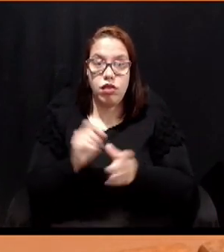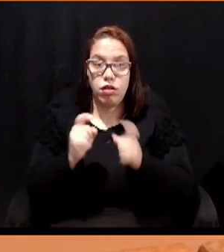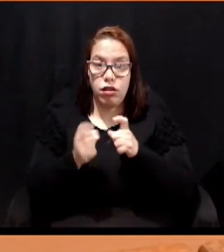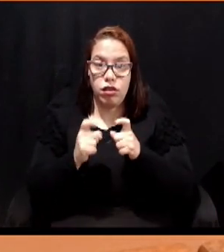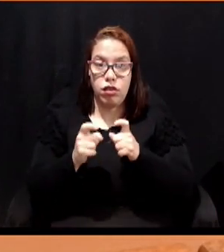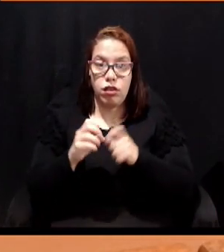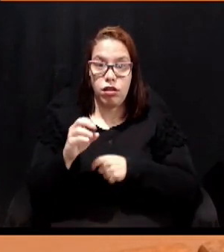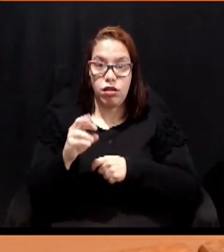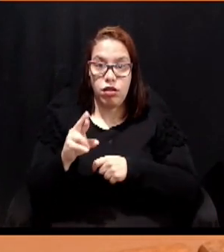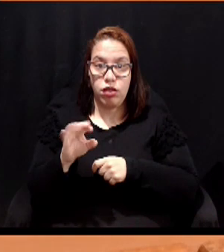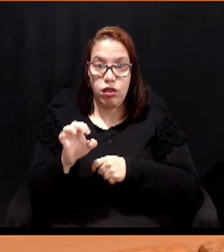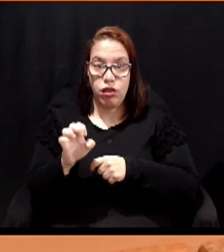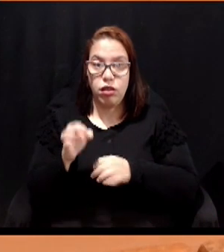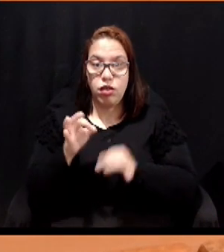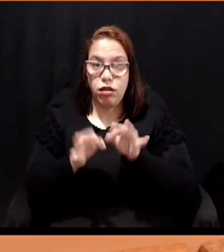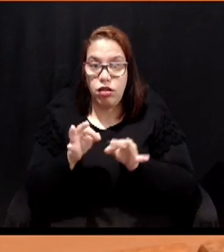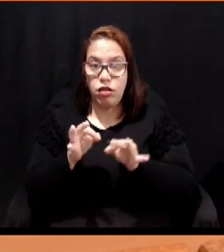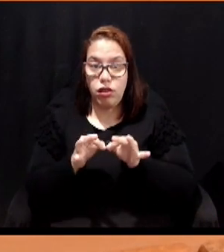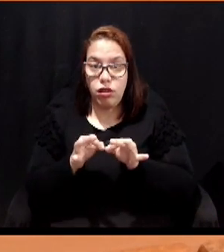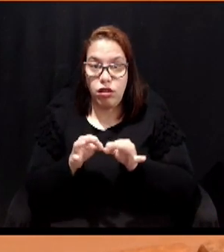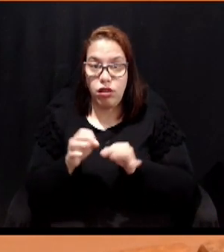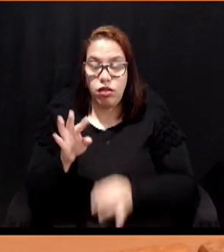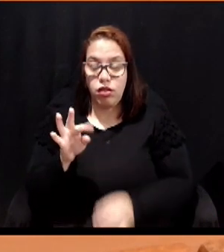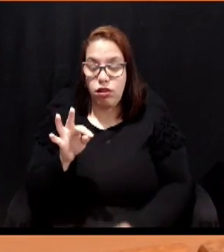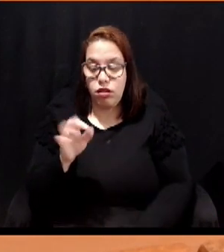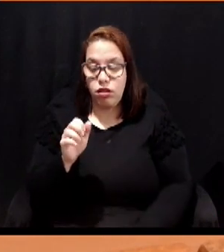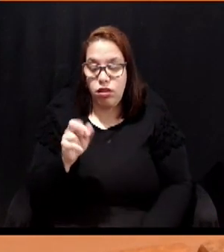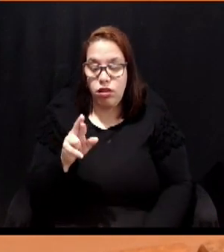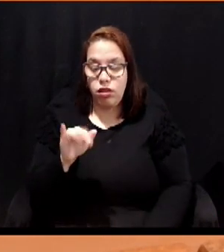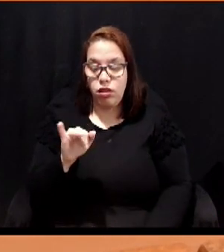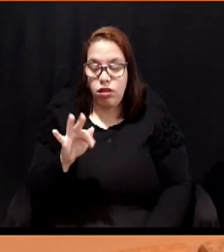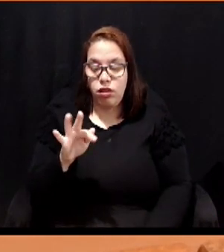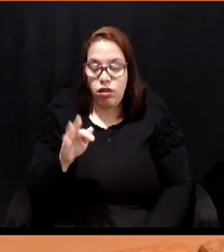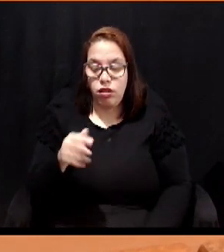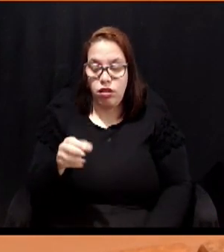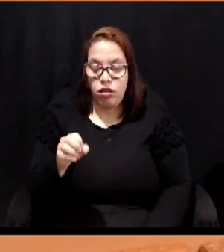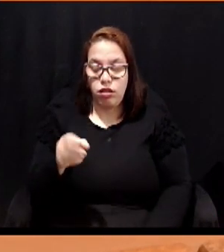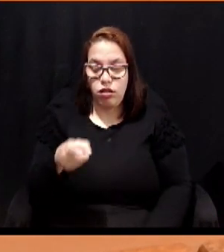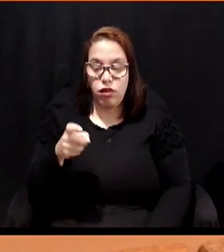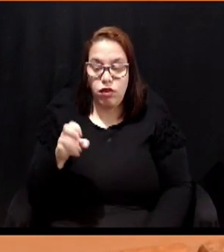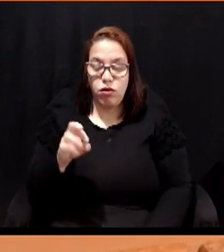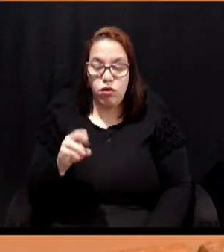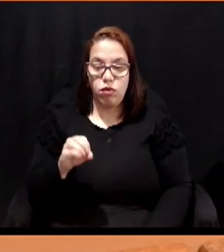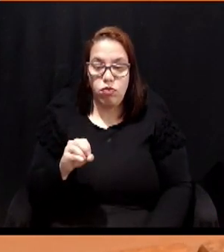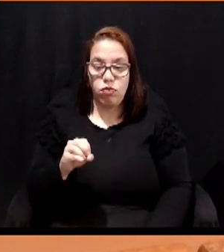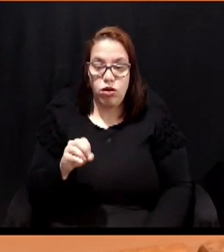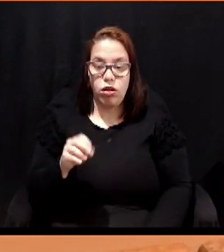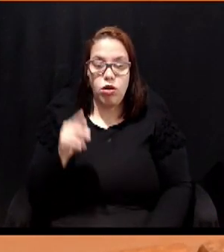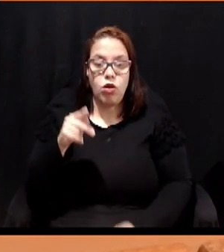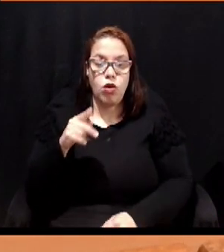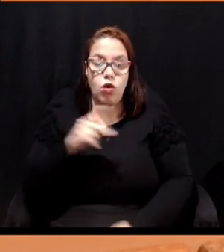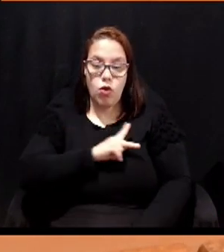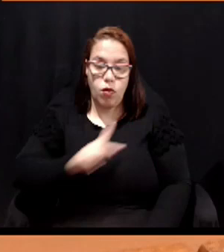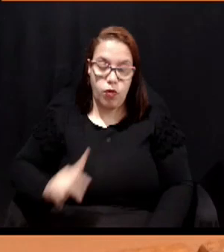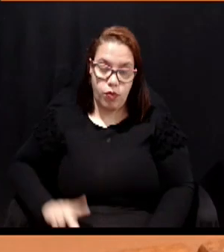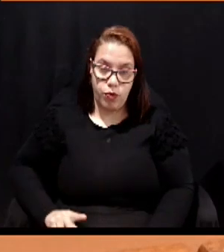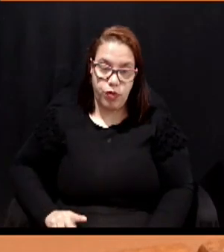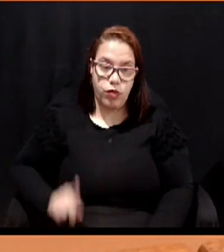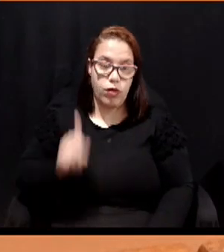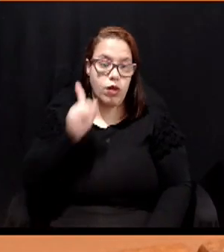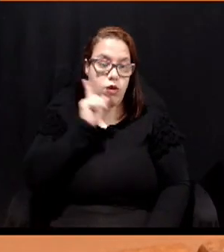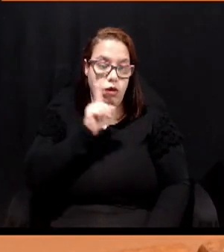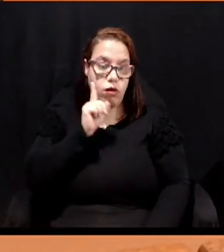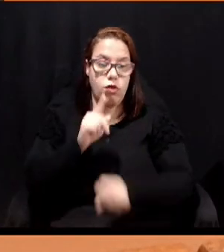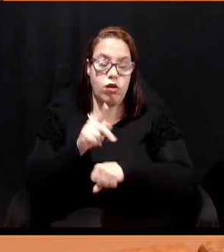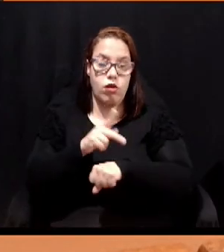é justamente sobre o tarifaço, né, dado lá pelo Trump. Então, tivemos aí explicações extremamente importantes que a